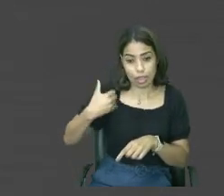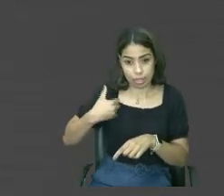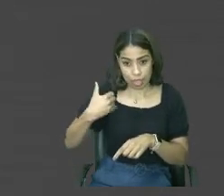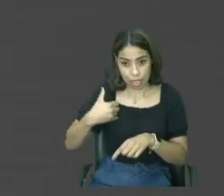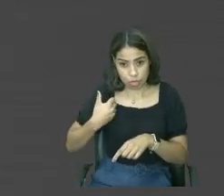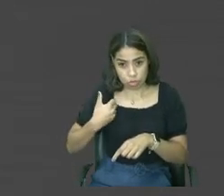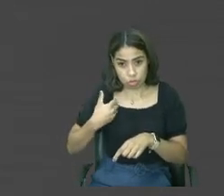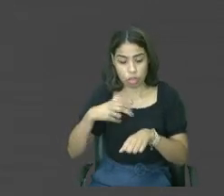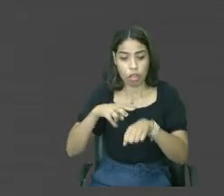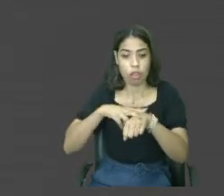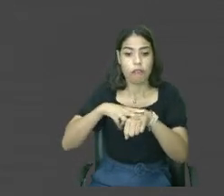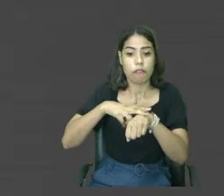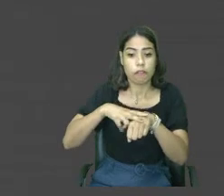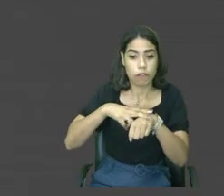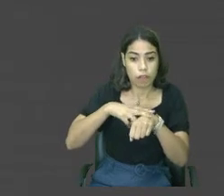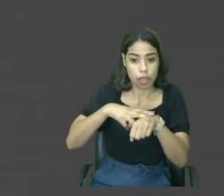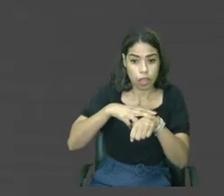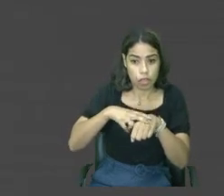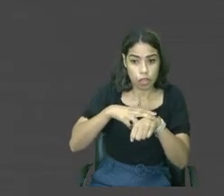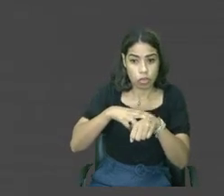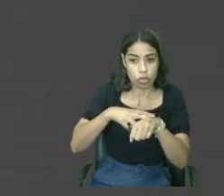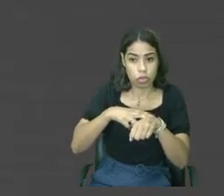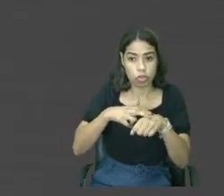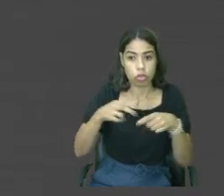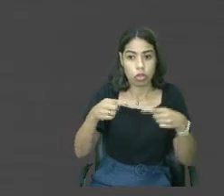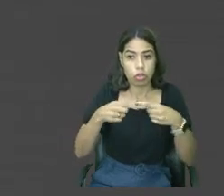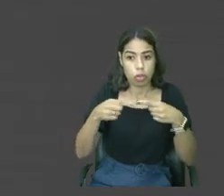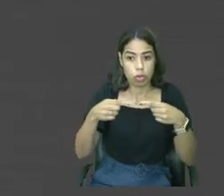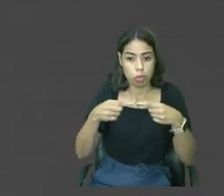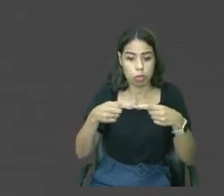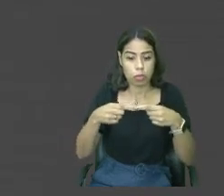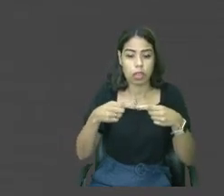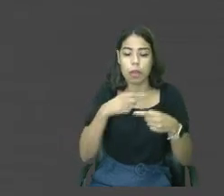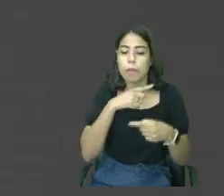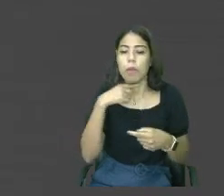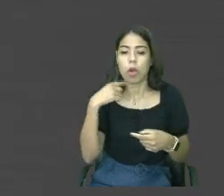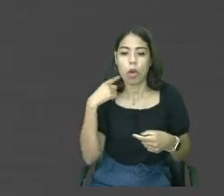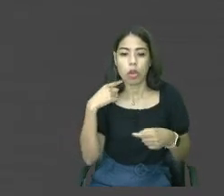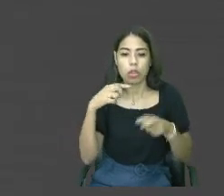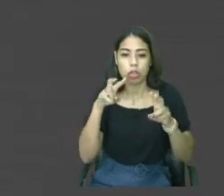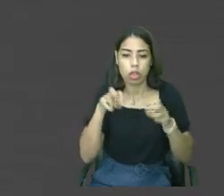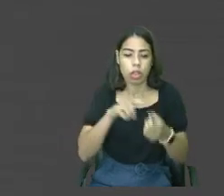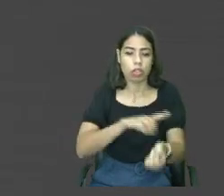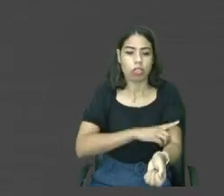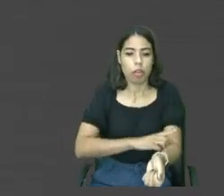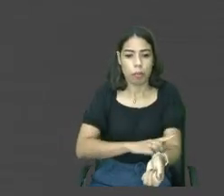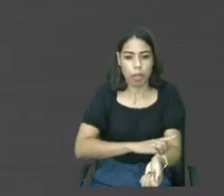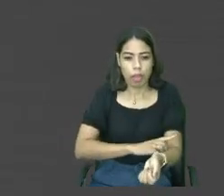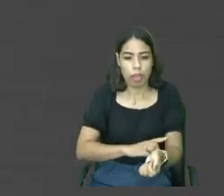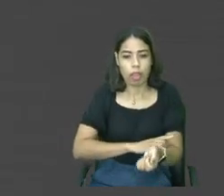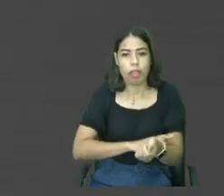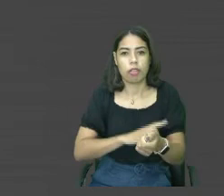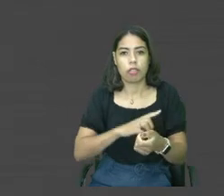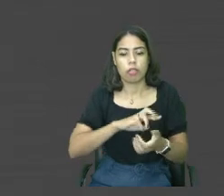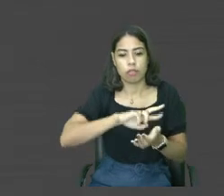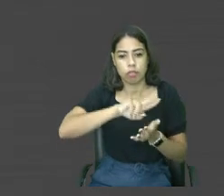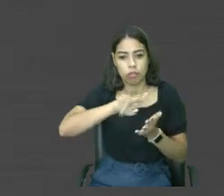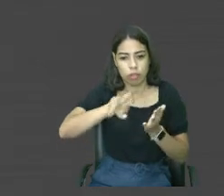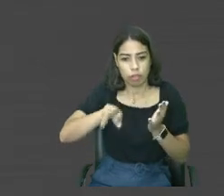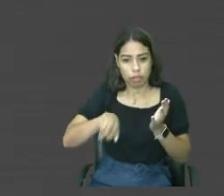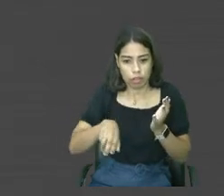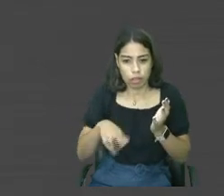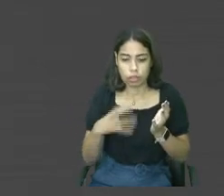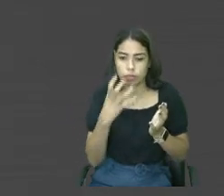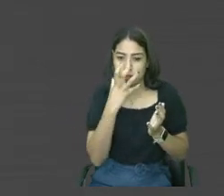transmissíveis, ou seja, aquelas do aparelho circulatório, diabetes, as neoplasias e as doenças respiratórias crônicas.